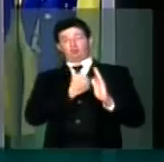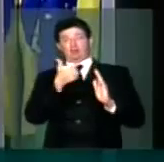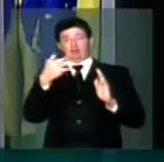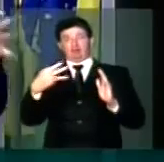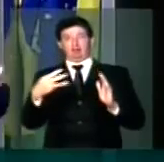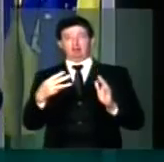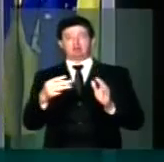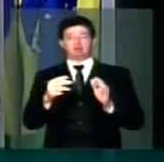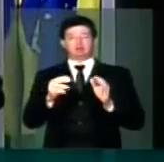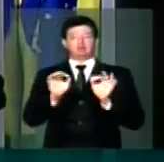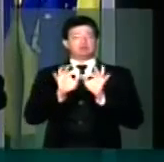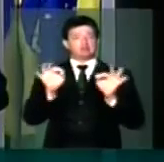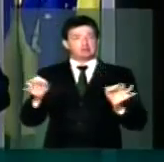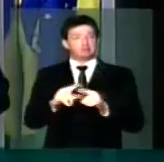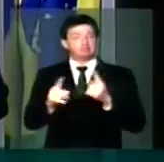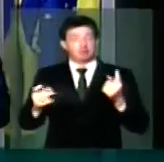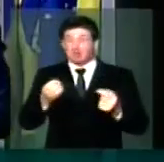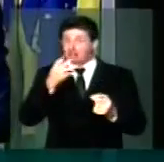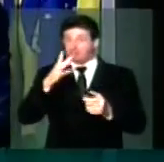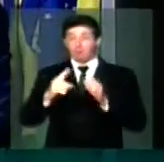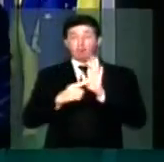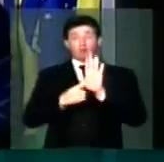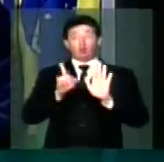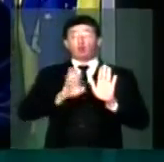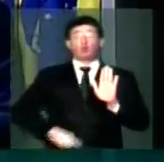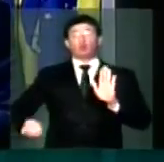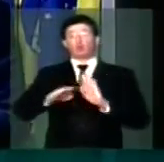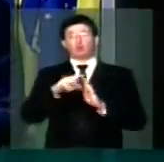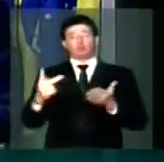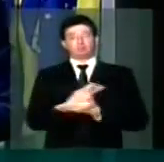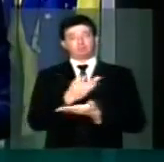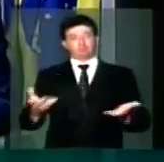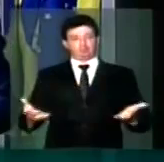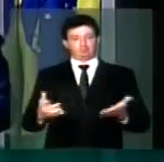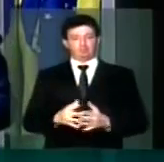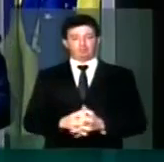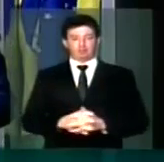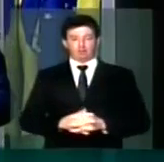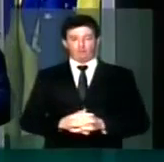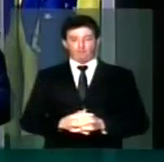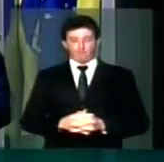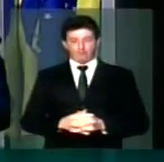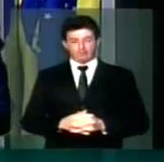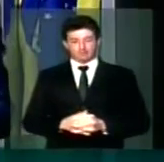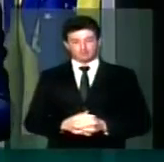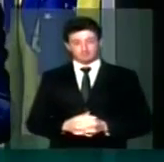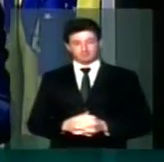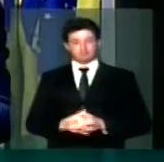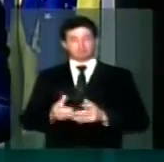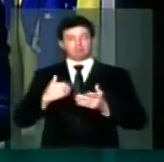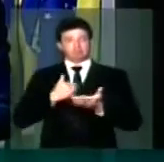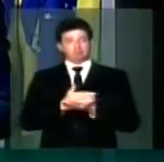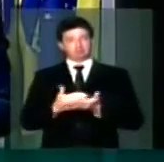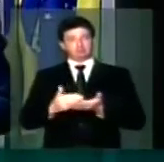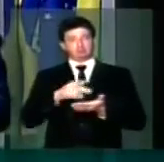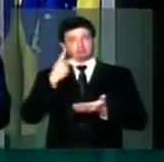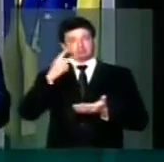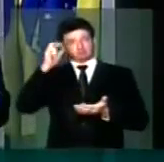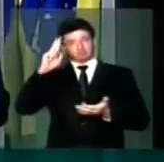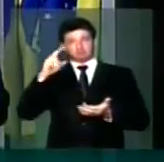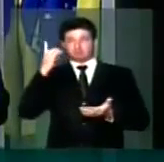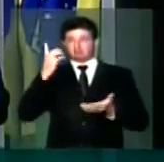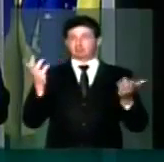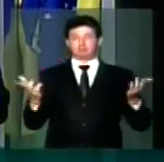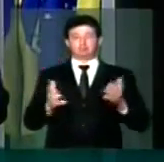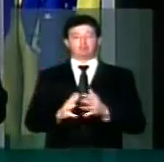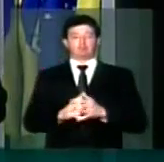talvez bem simbólico em relação a tudo que se viveu no último período. E eu começaria, senhoras e senhores